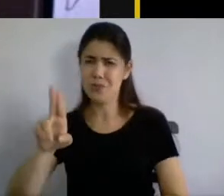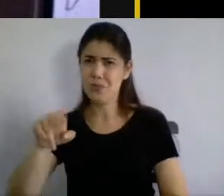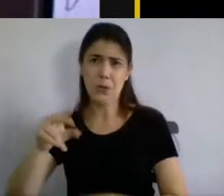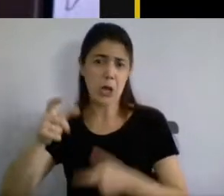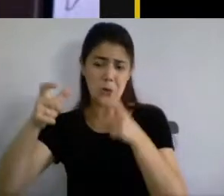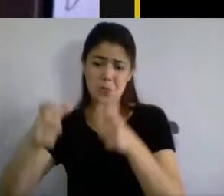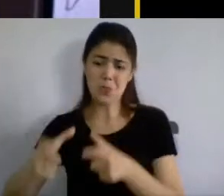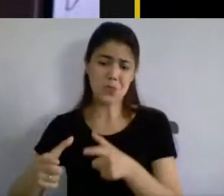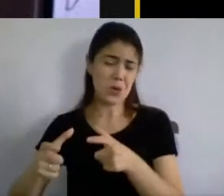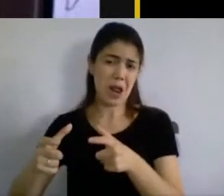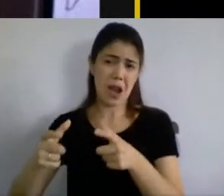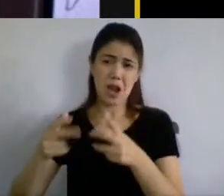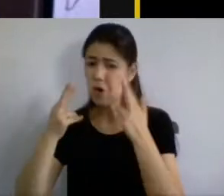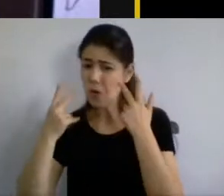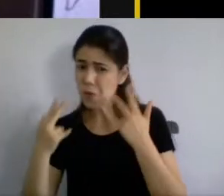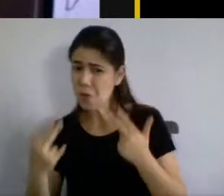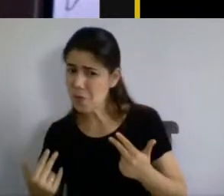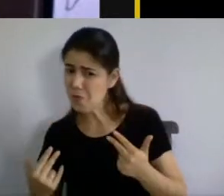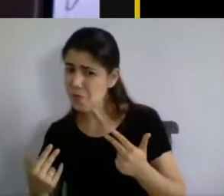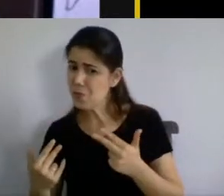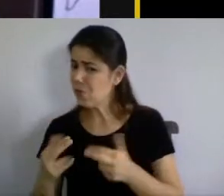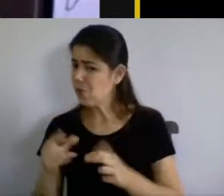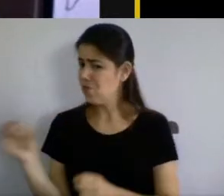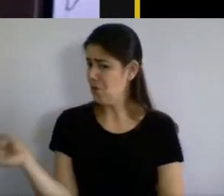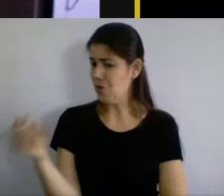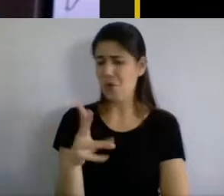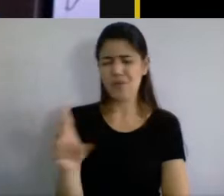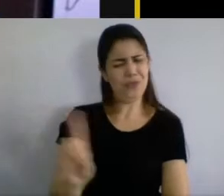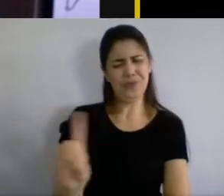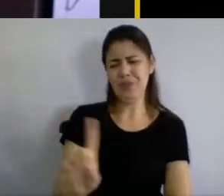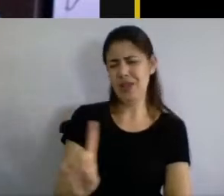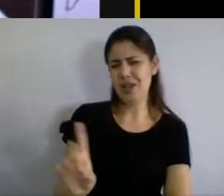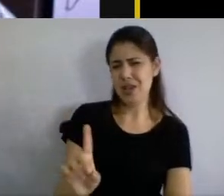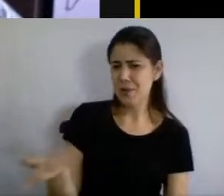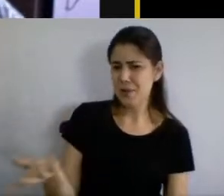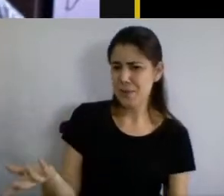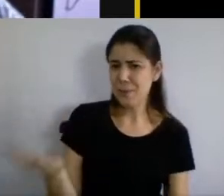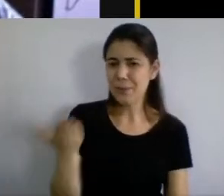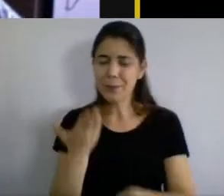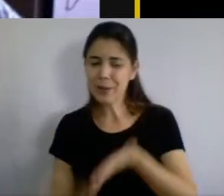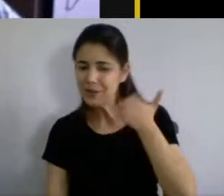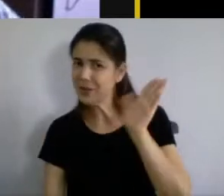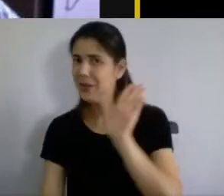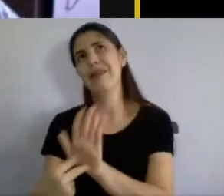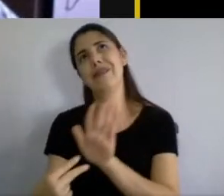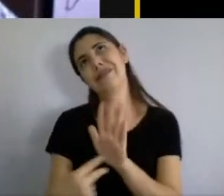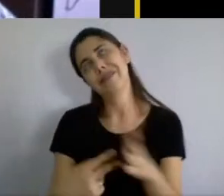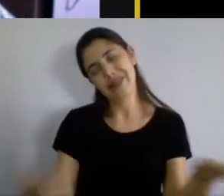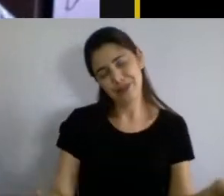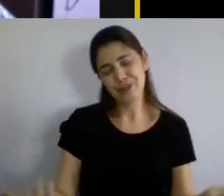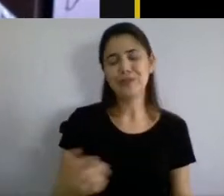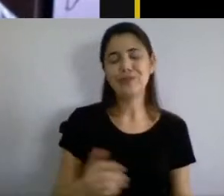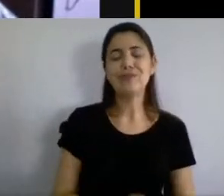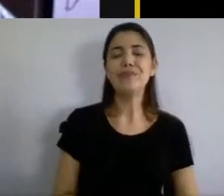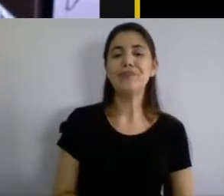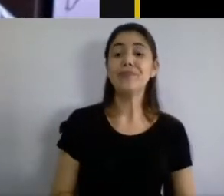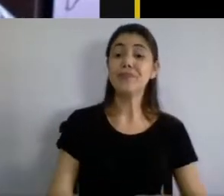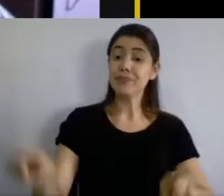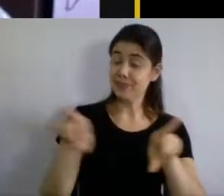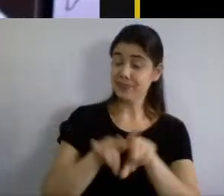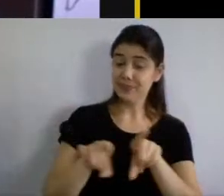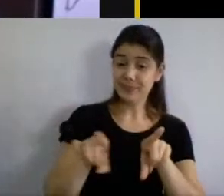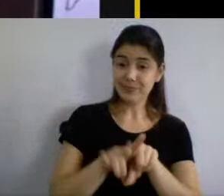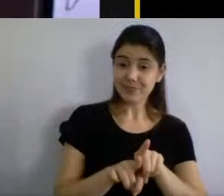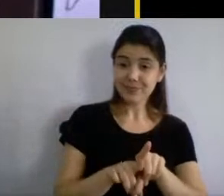dele. E também a gente faz assim, a gente fala sempre